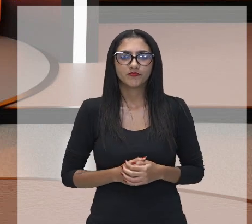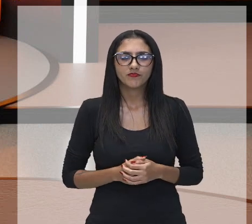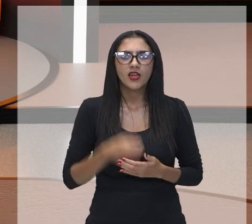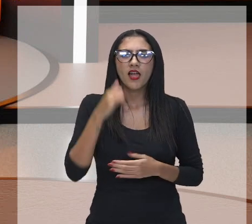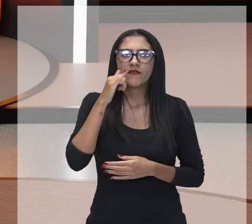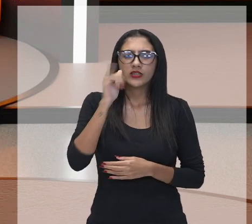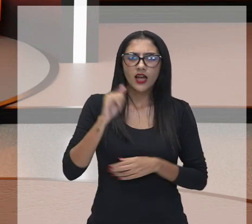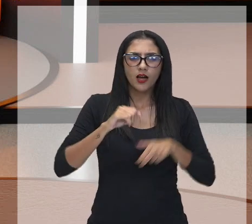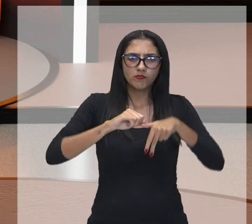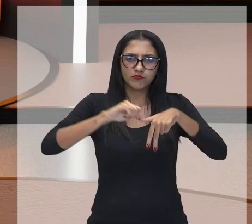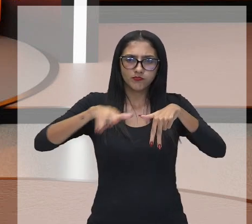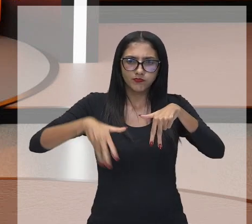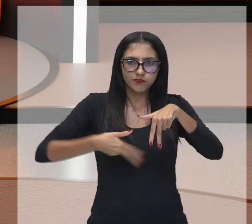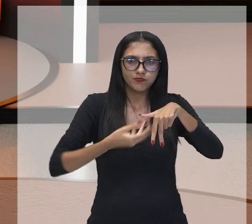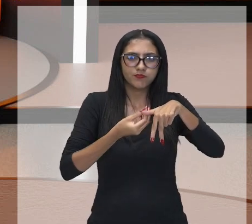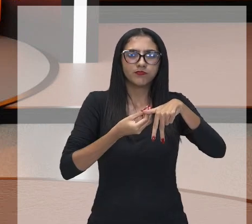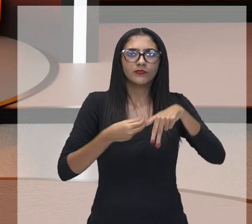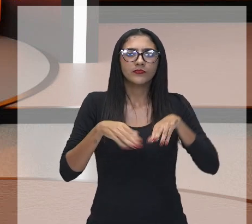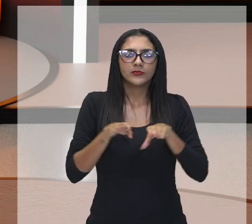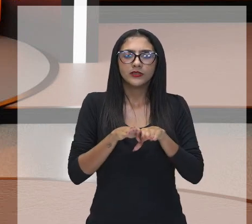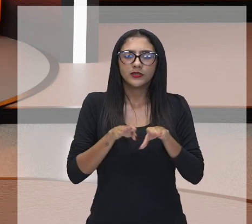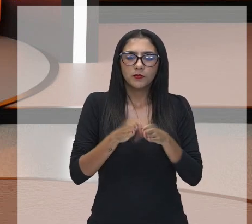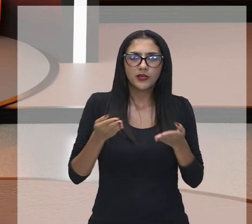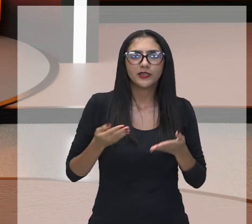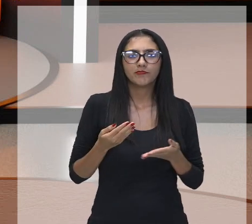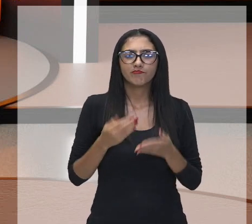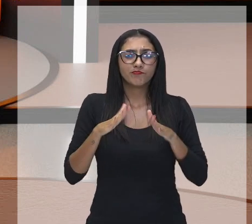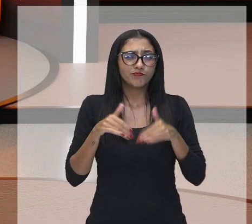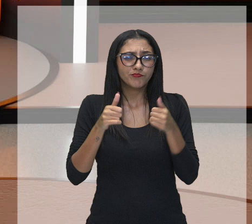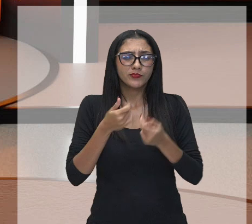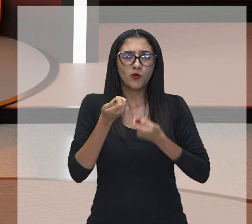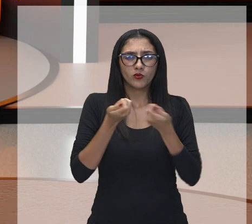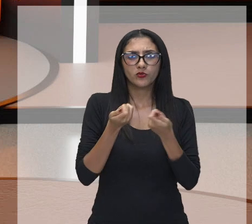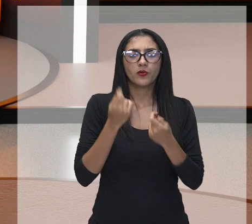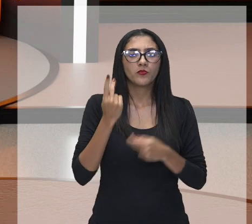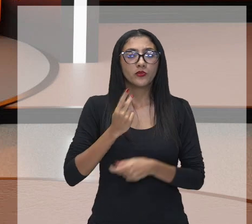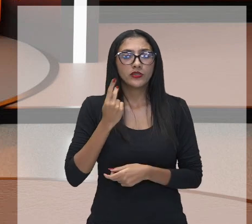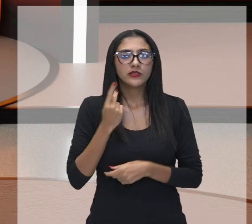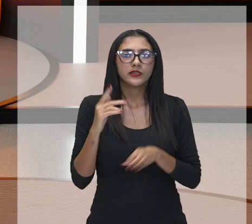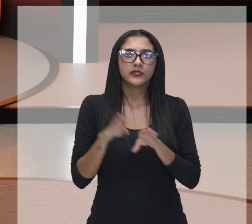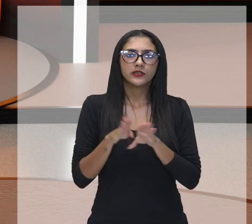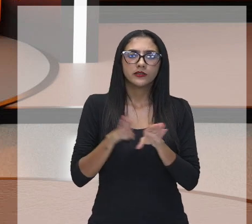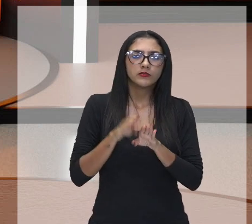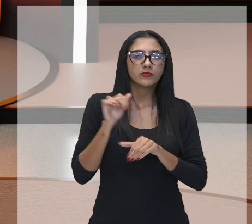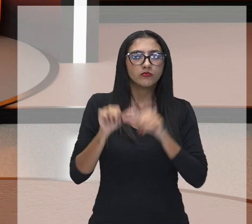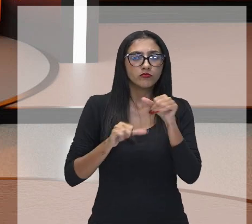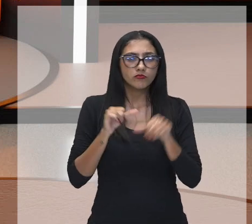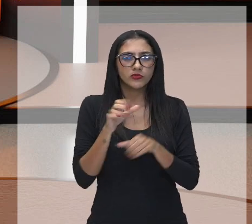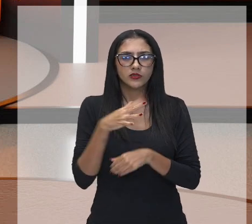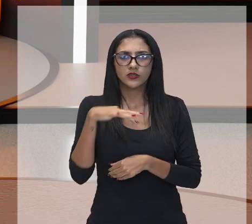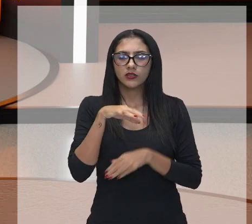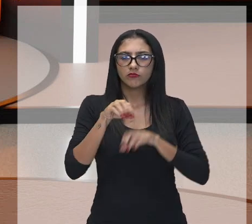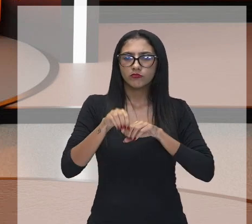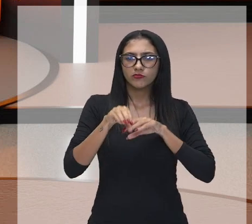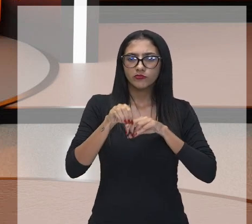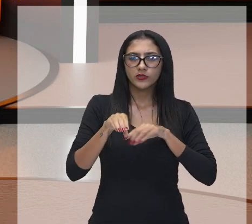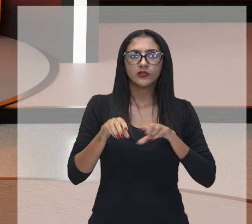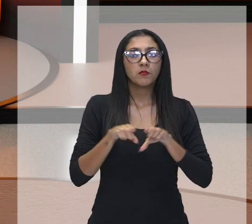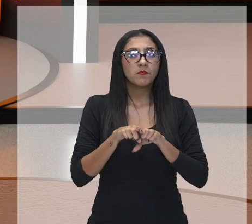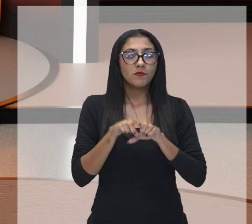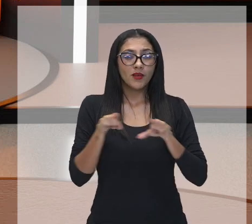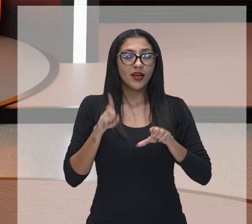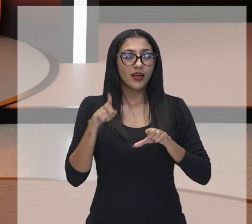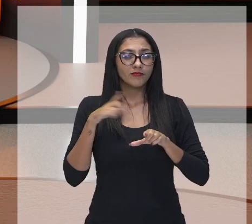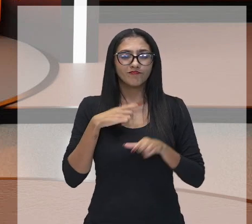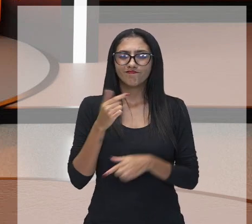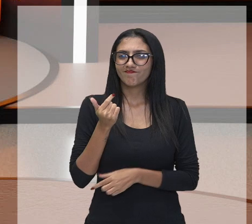corrupção, conseguir ali ter mais representatividade política, ter uma reforma educacional, mas isso não aconteceu diante